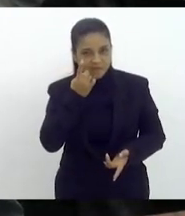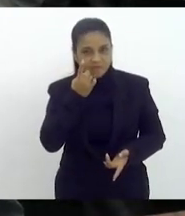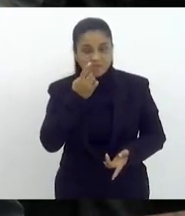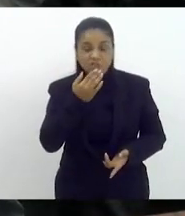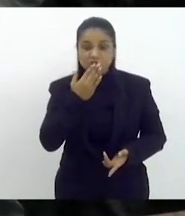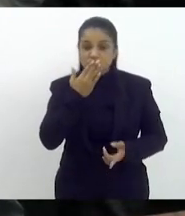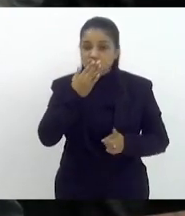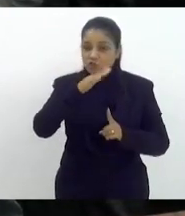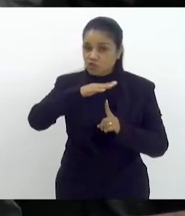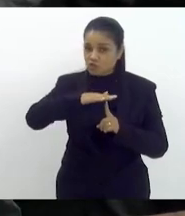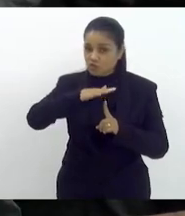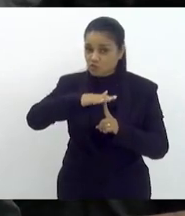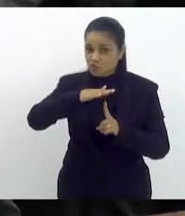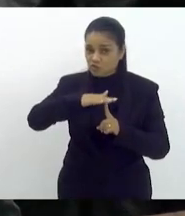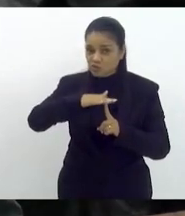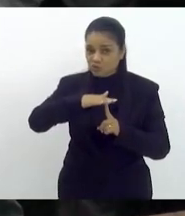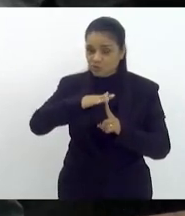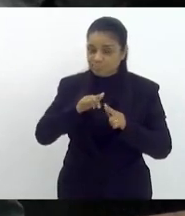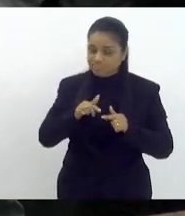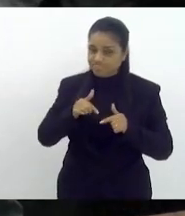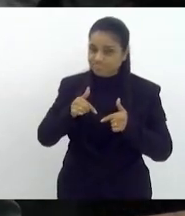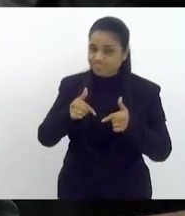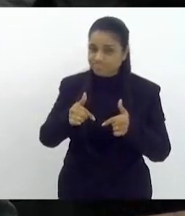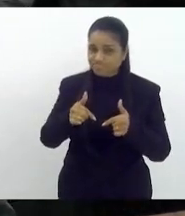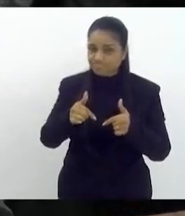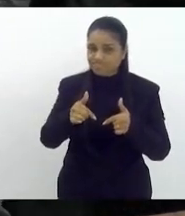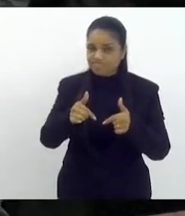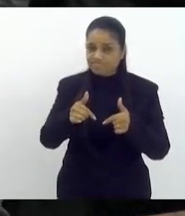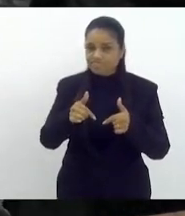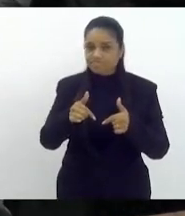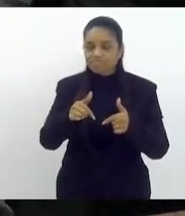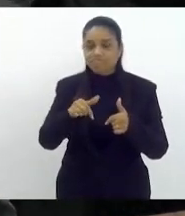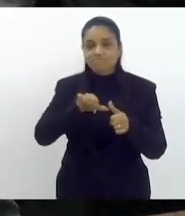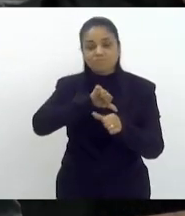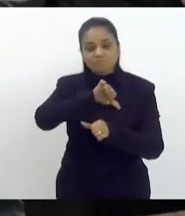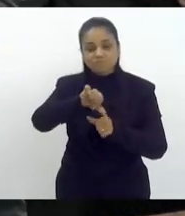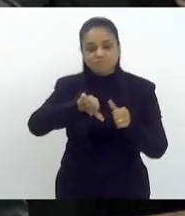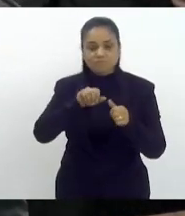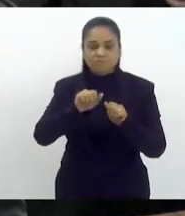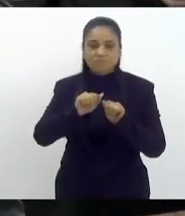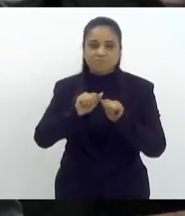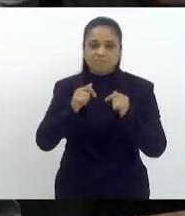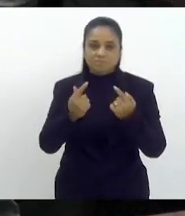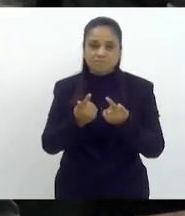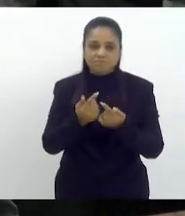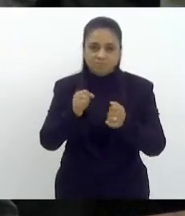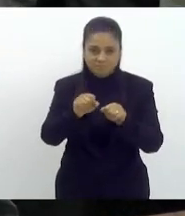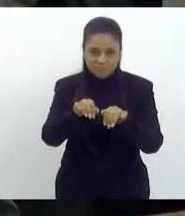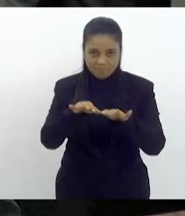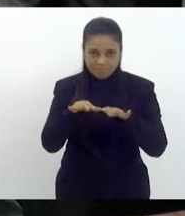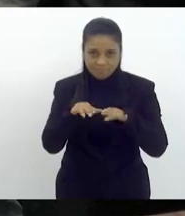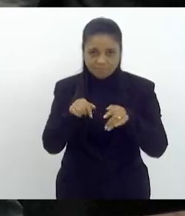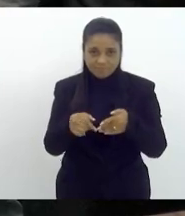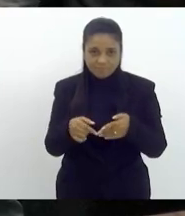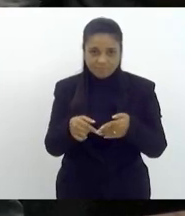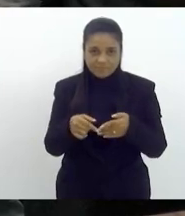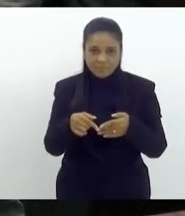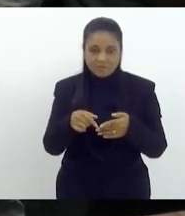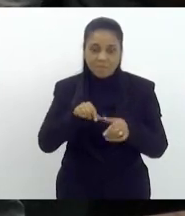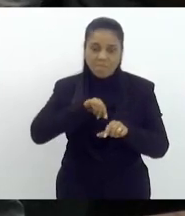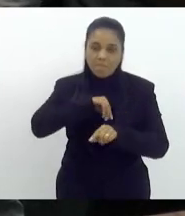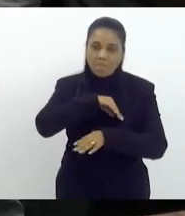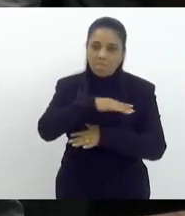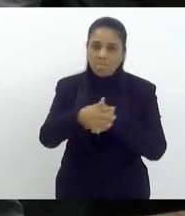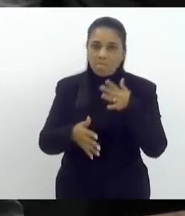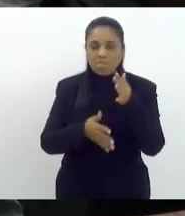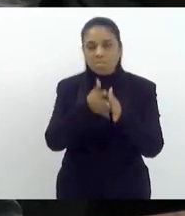tipo de procedimento transformaria esta casa num verdadeiro atropelo